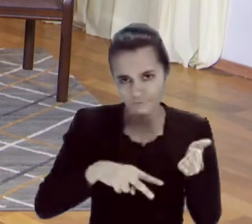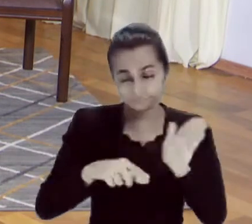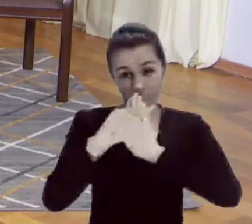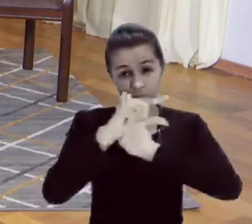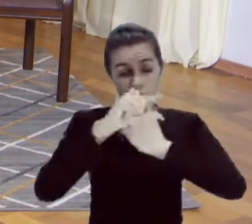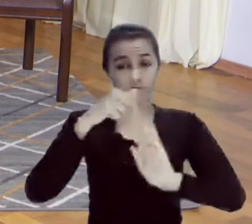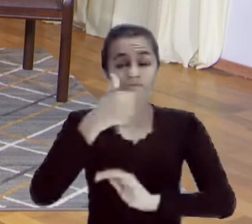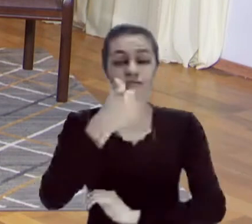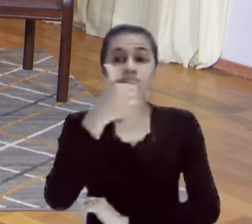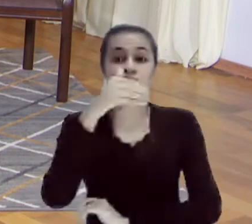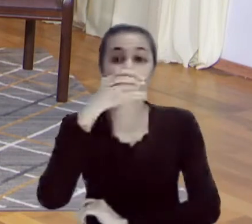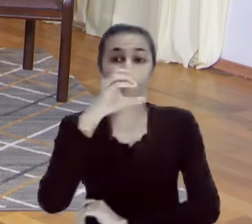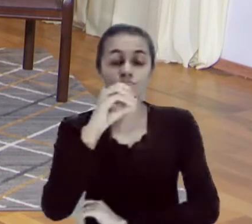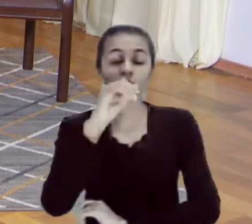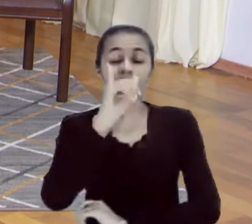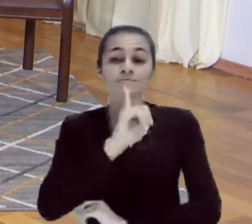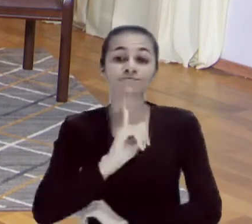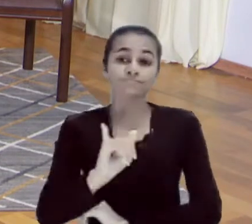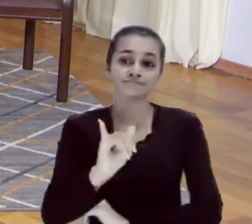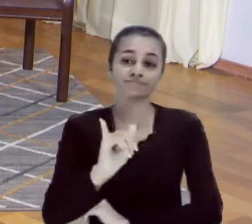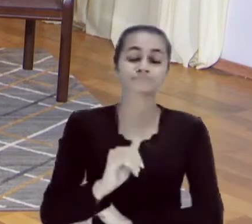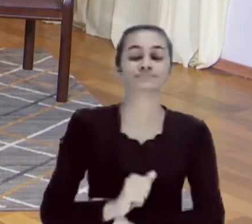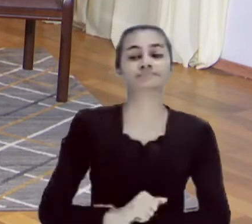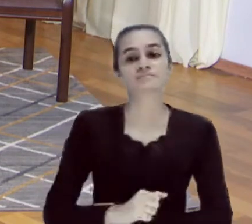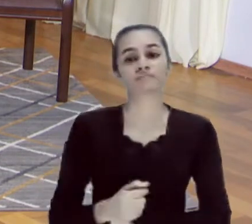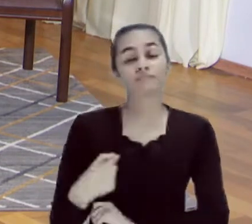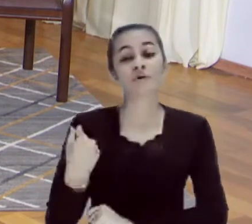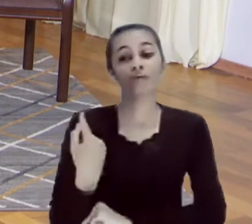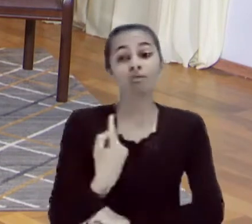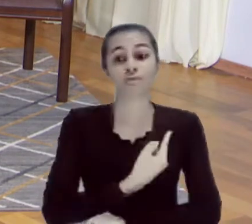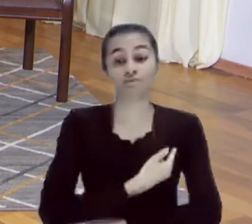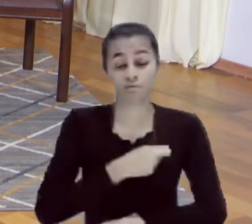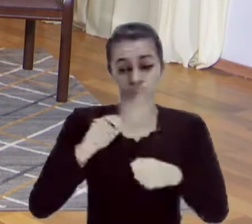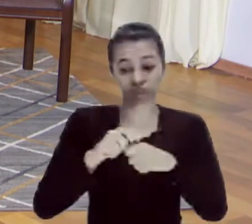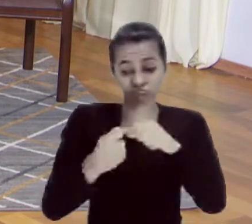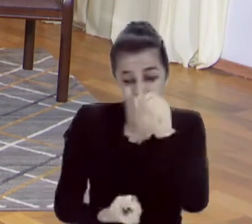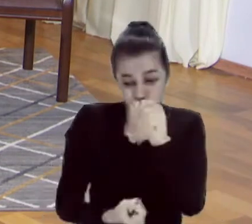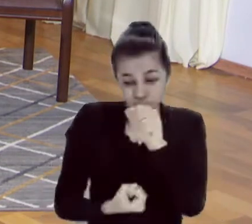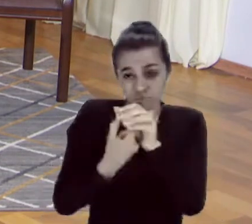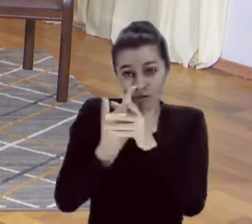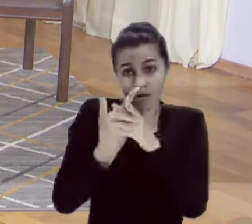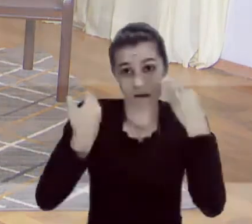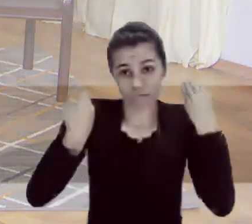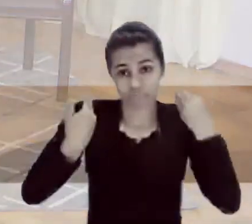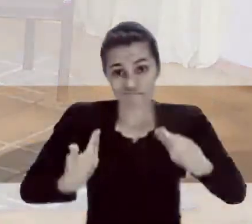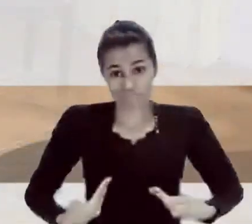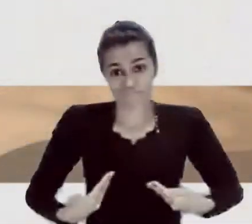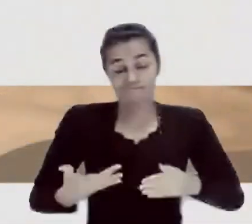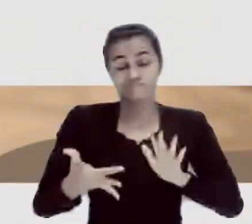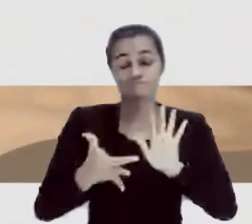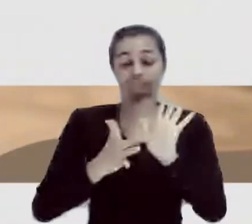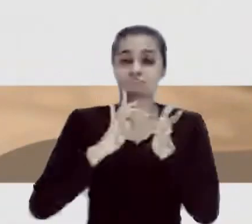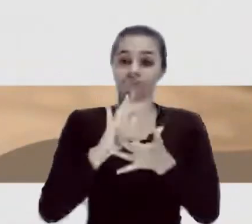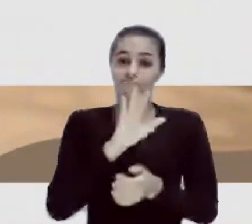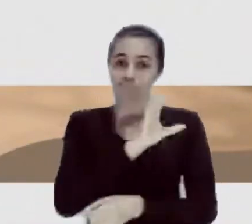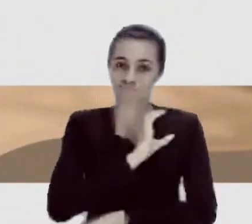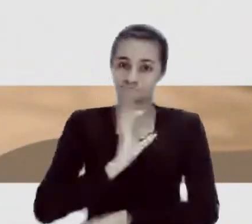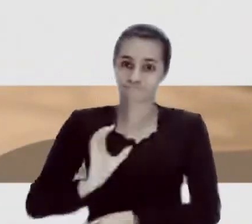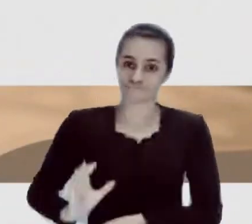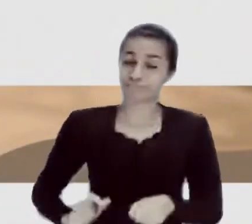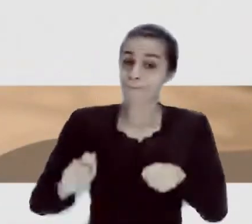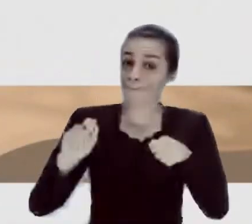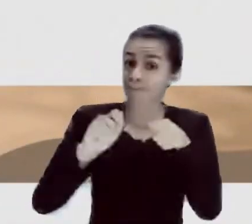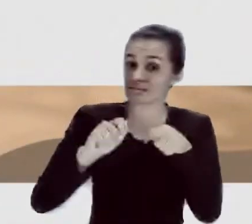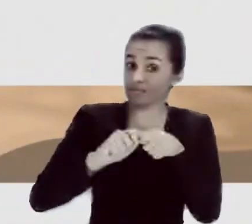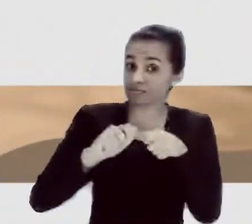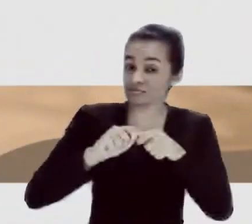diz assim: porque somos criação de Deus, realizada em Cristo Jesus para realizar as boas